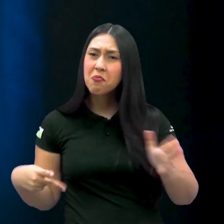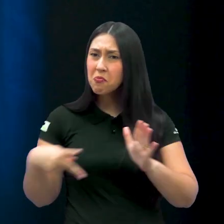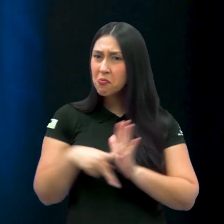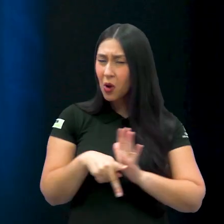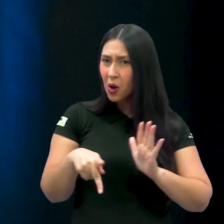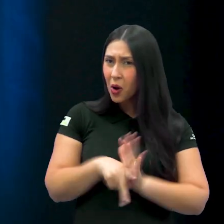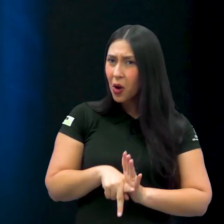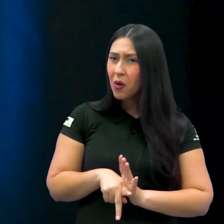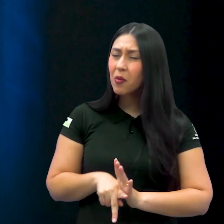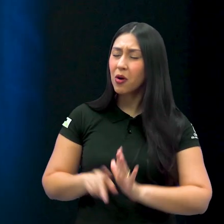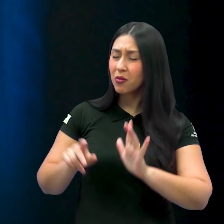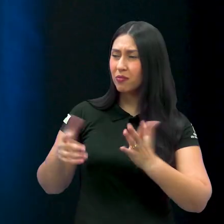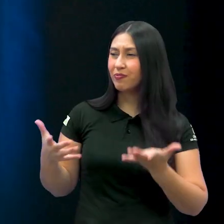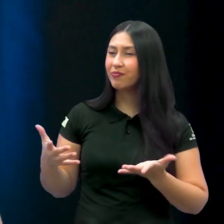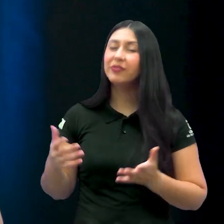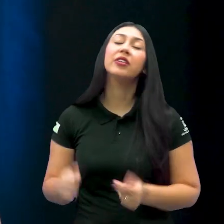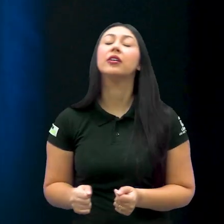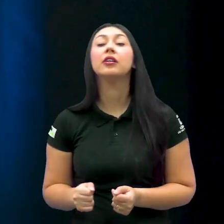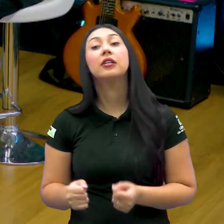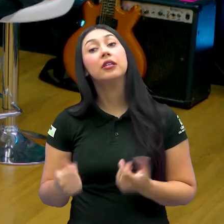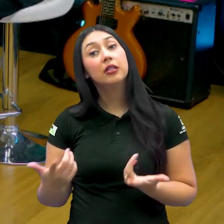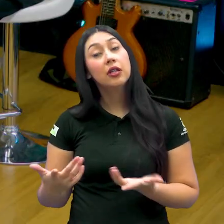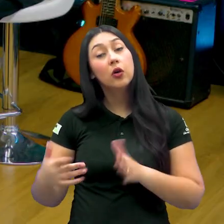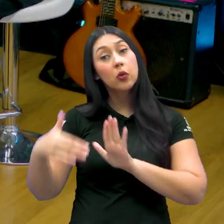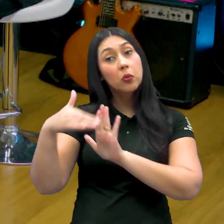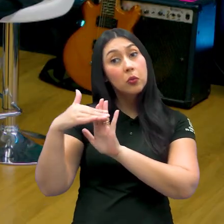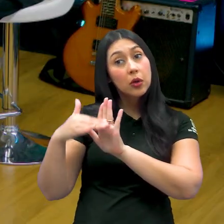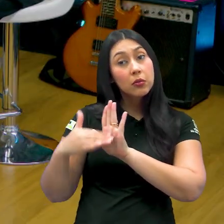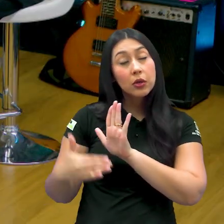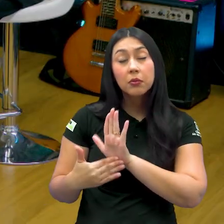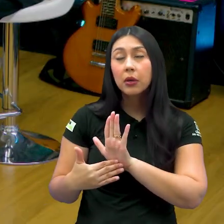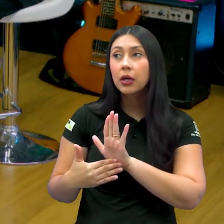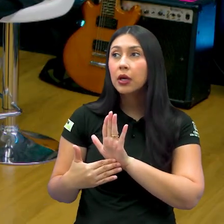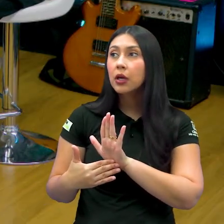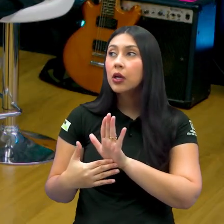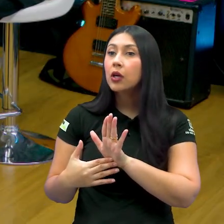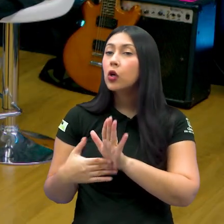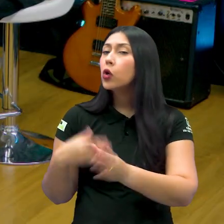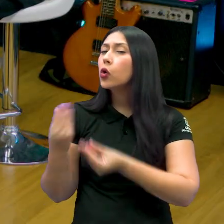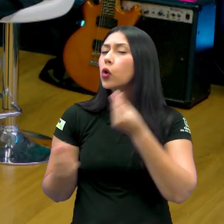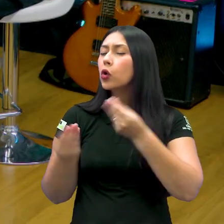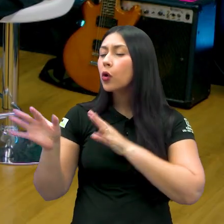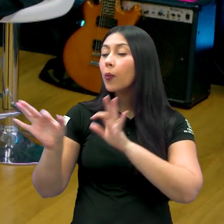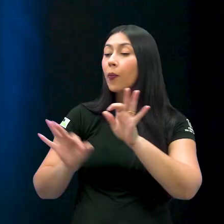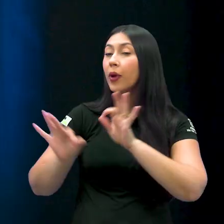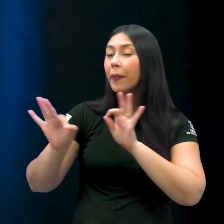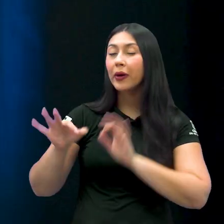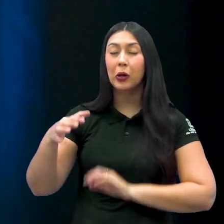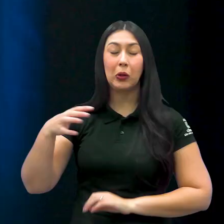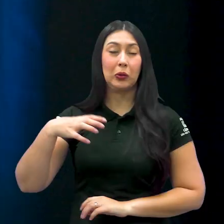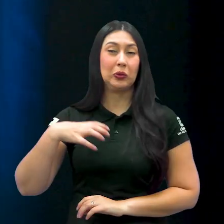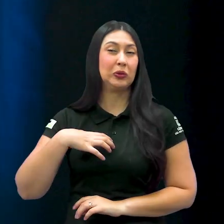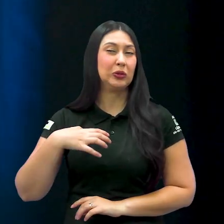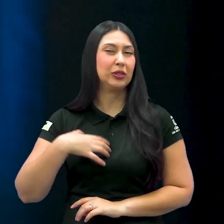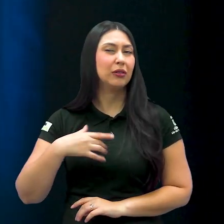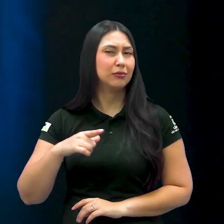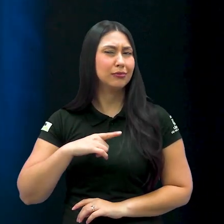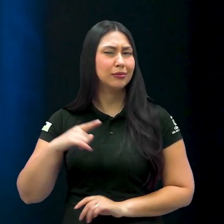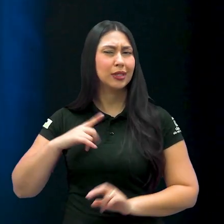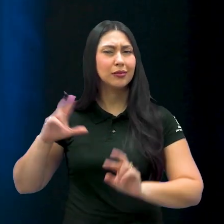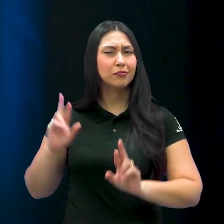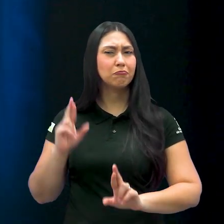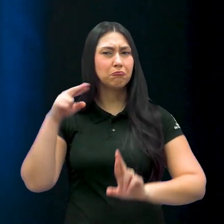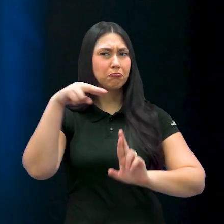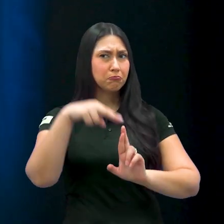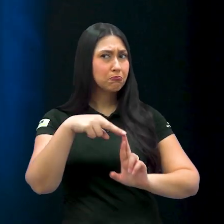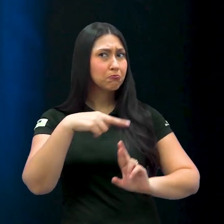estética sonora, pela estética da imagem. Nesse lugar, foi buscar a estética em que ponto? Você tem